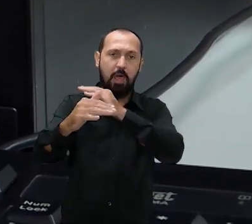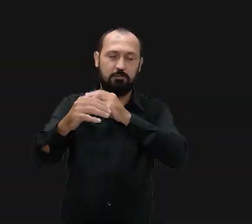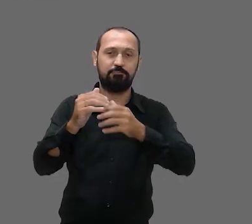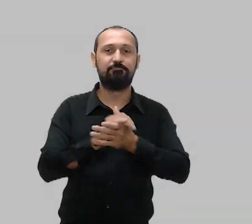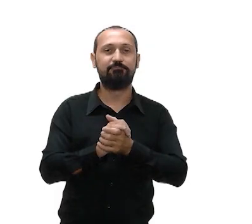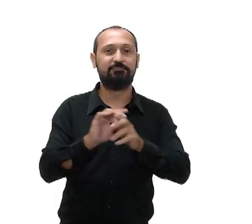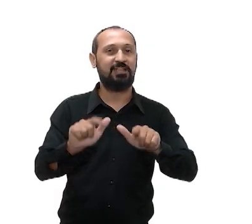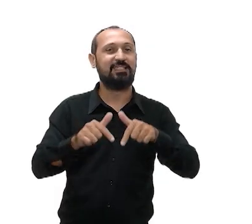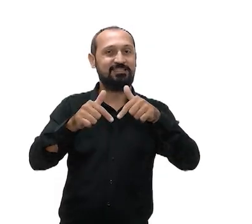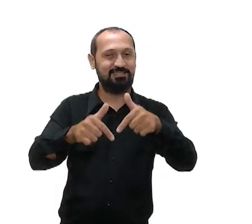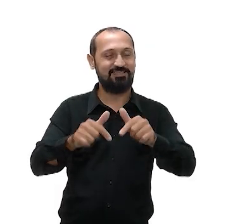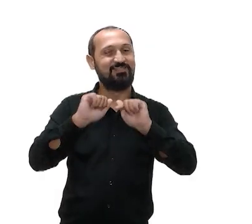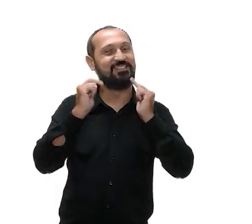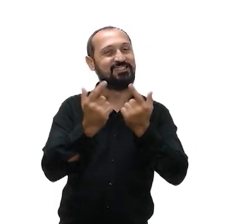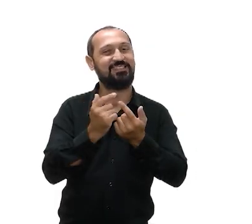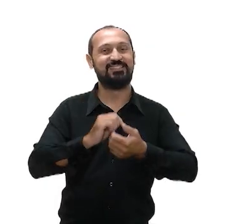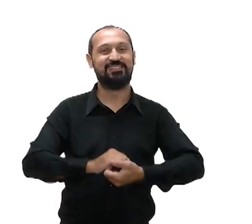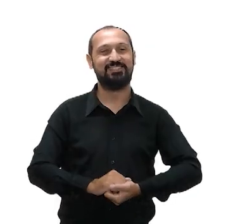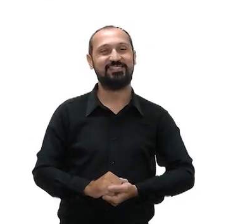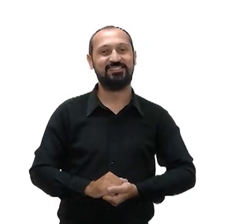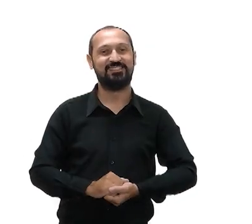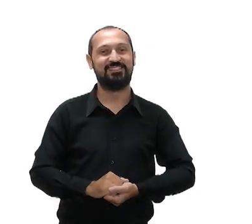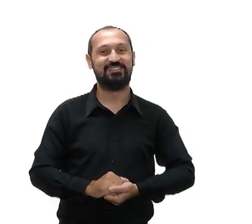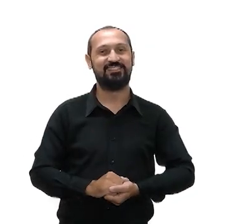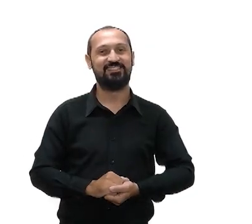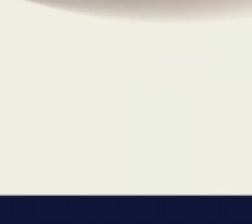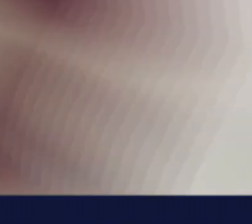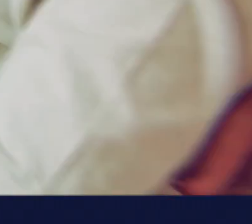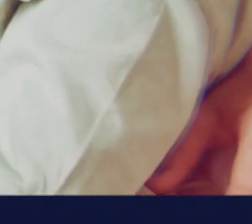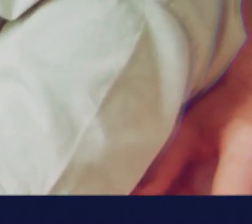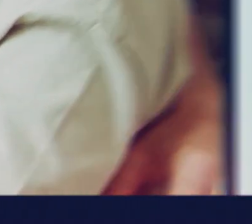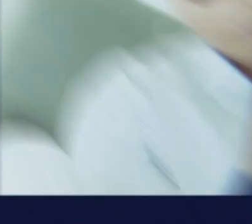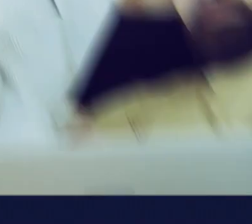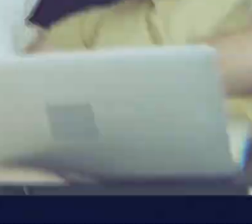transmissão. Ação Alemes.